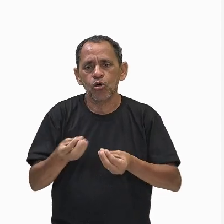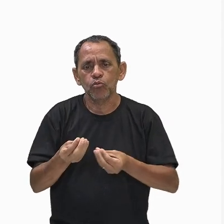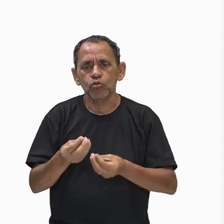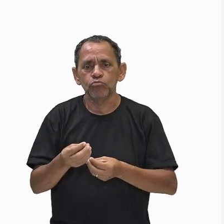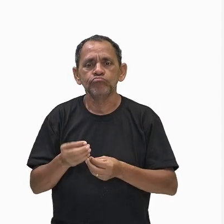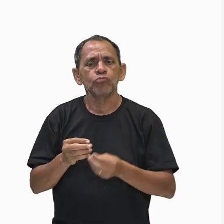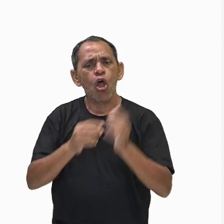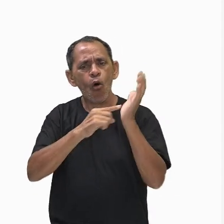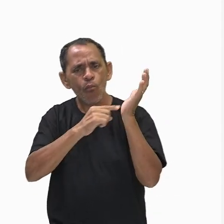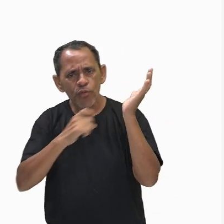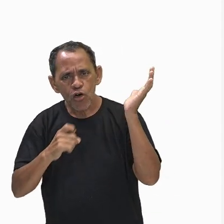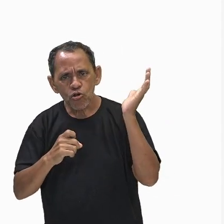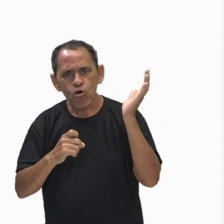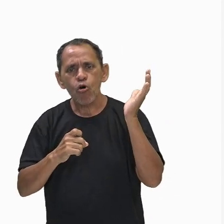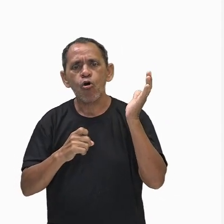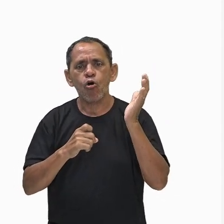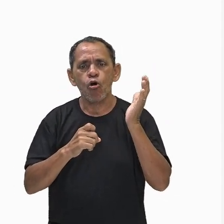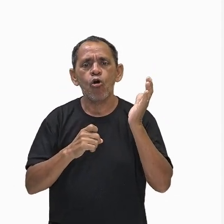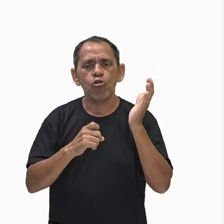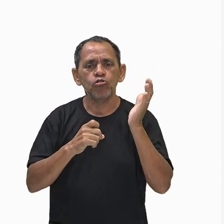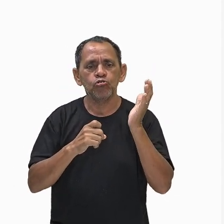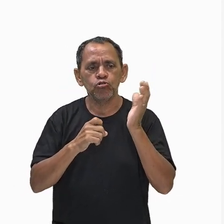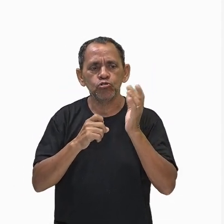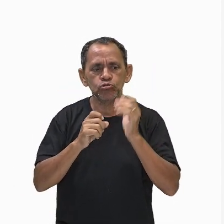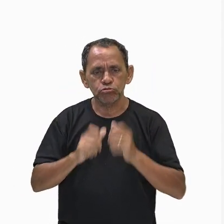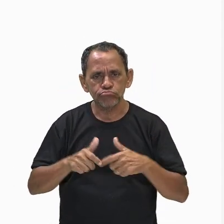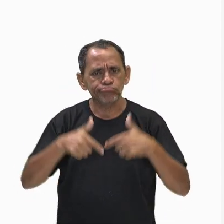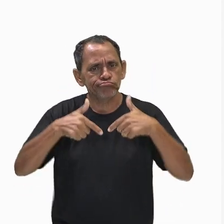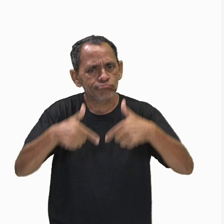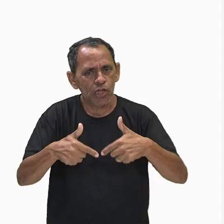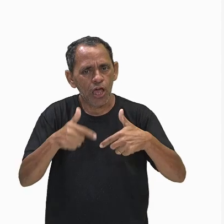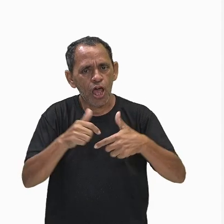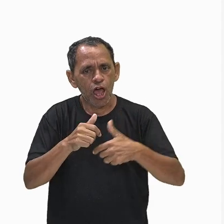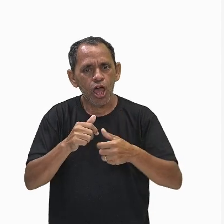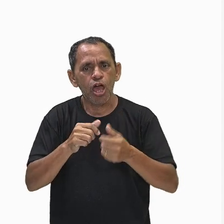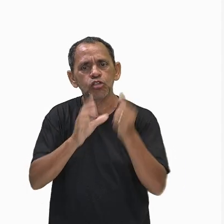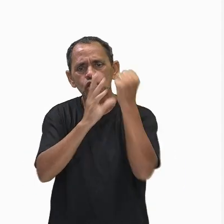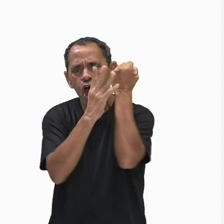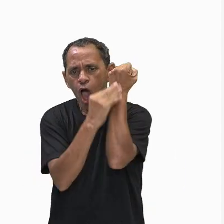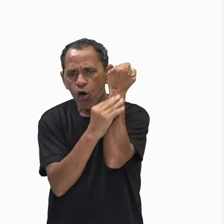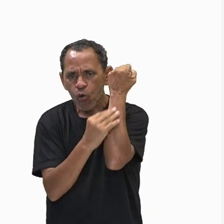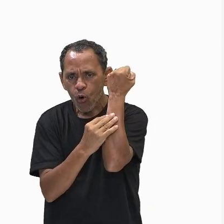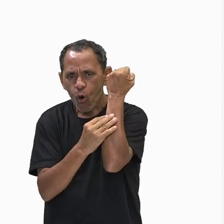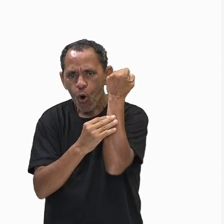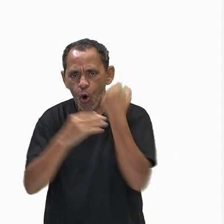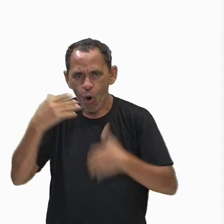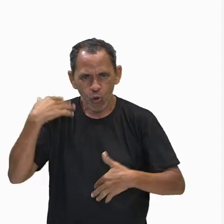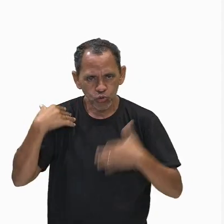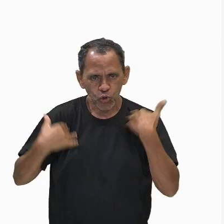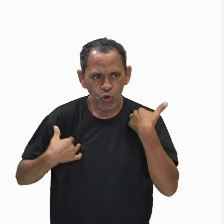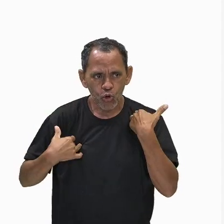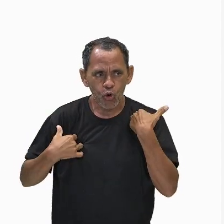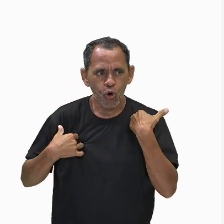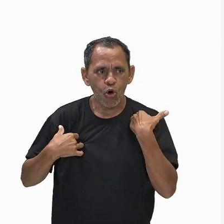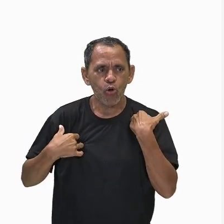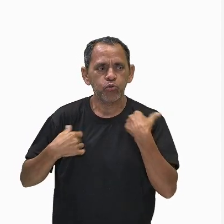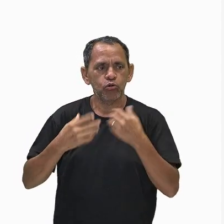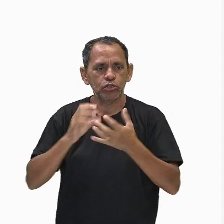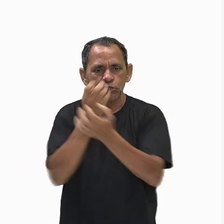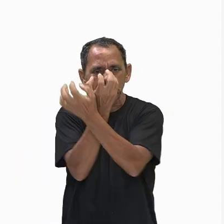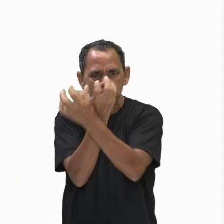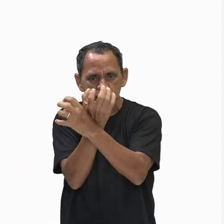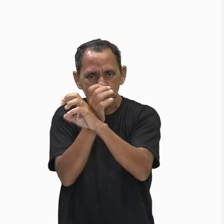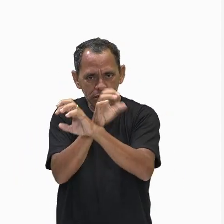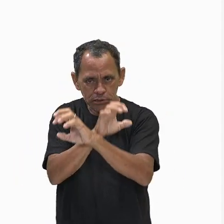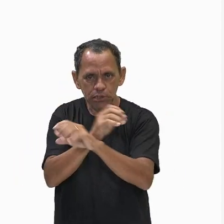informação do sistema nervoso central aos músculos esqueléticos, inervando-os diretamente, né?